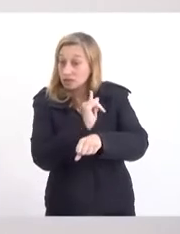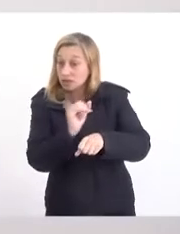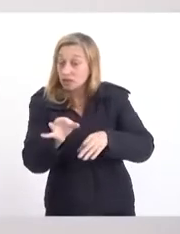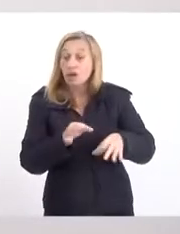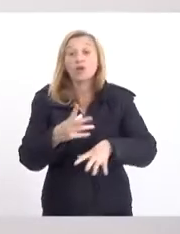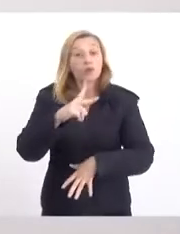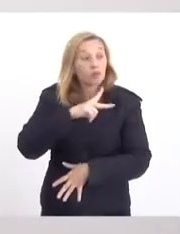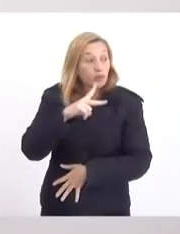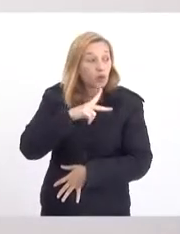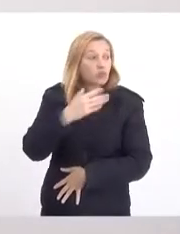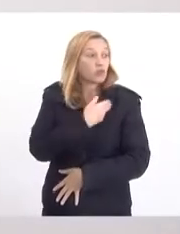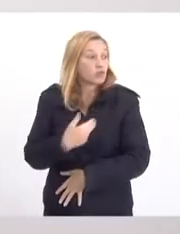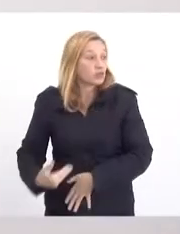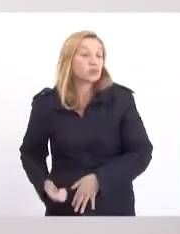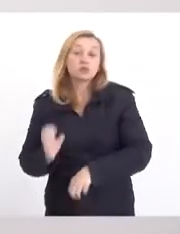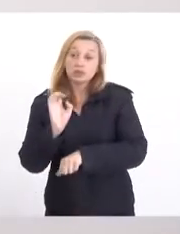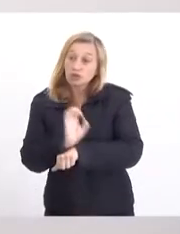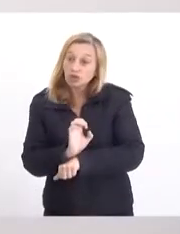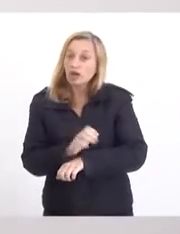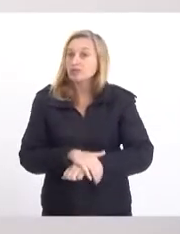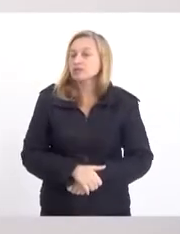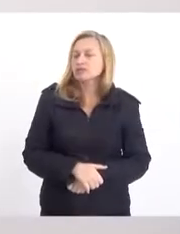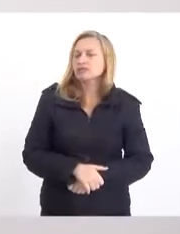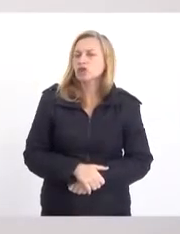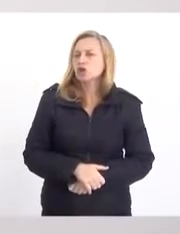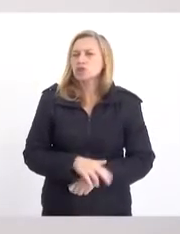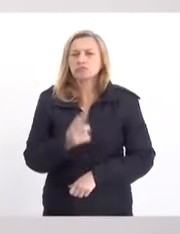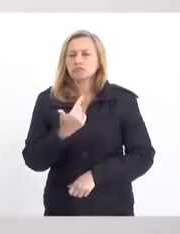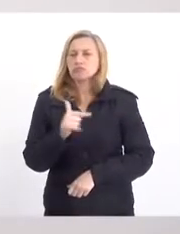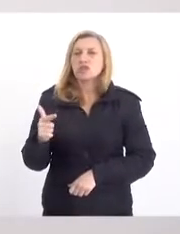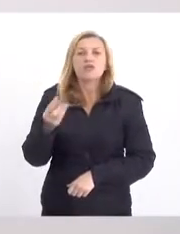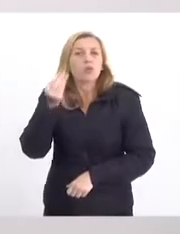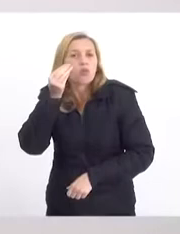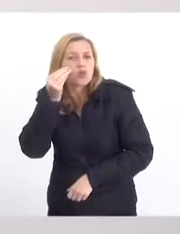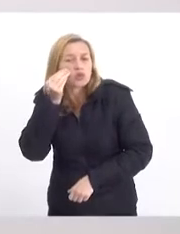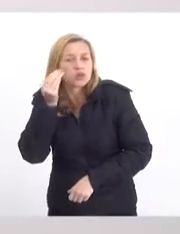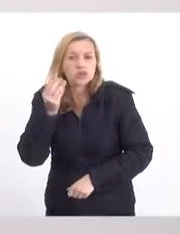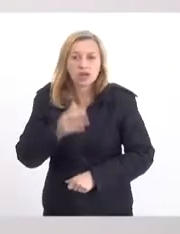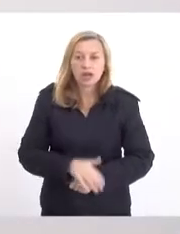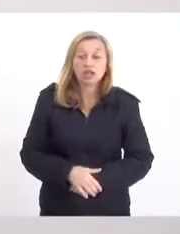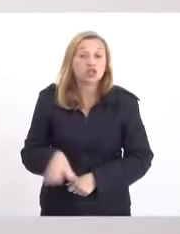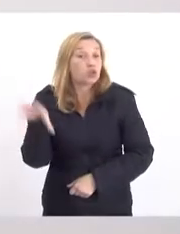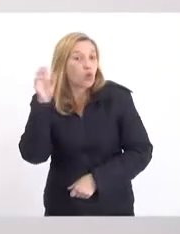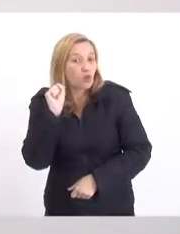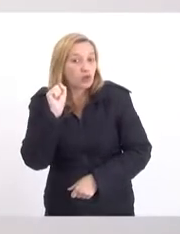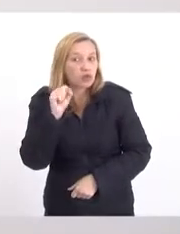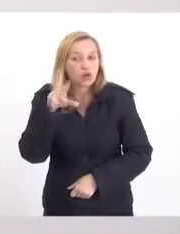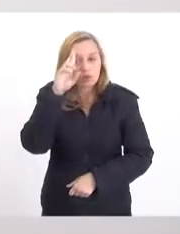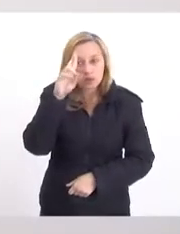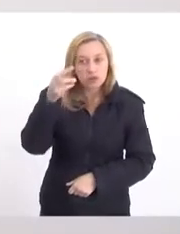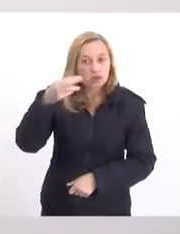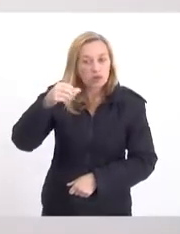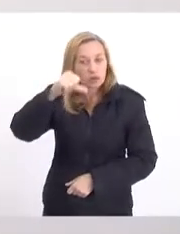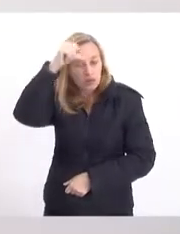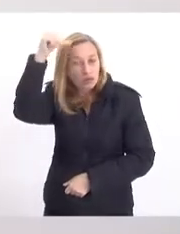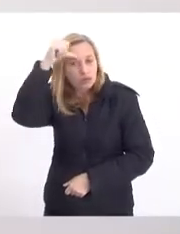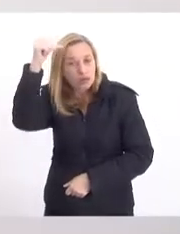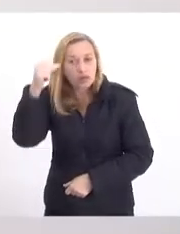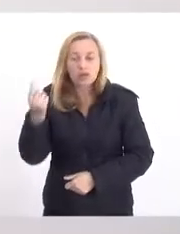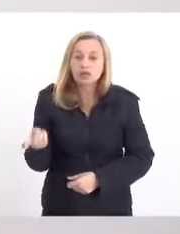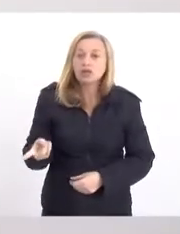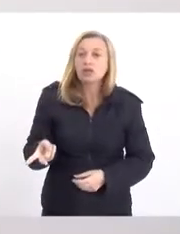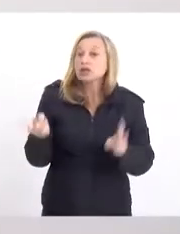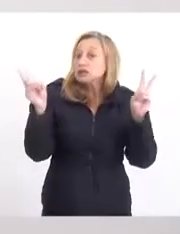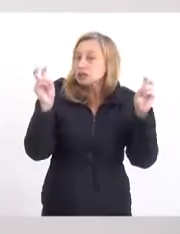próprio governador do Estado. A gente ainda não teve a oportunidade de ouvir o senhor Cláudio Castro sobre